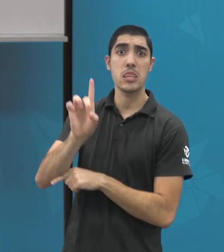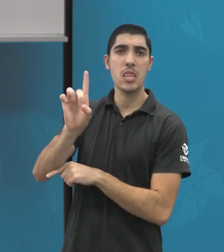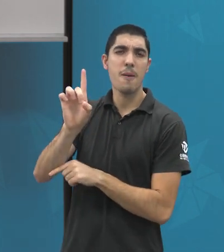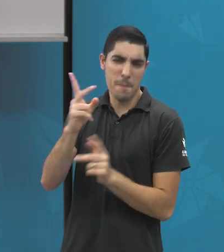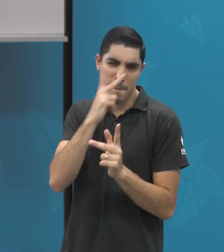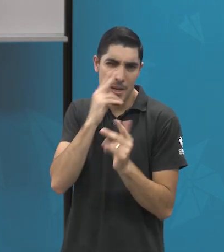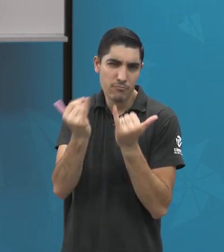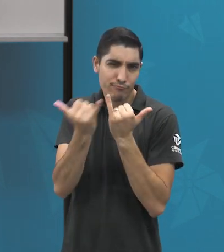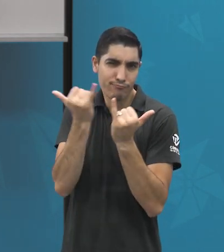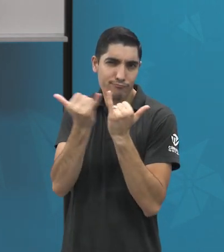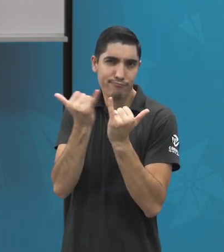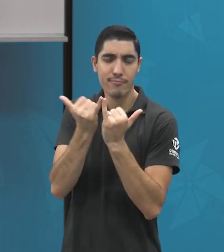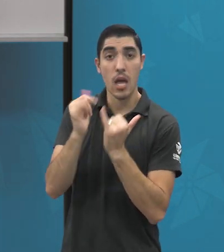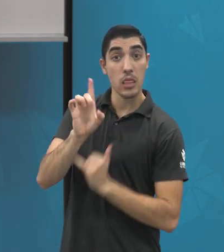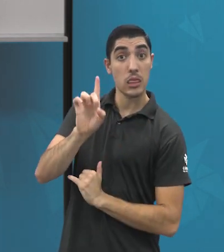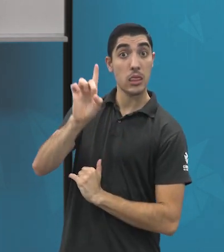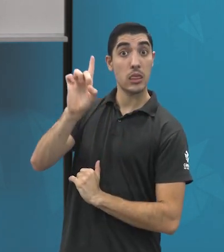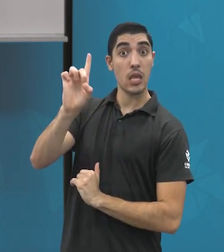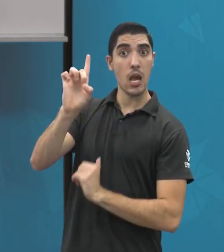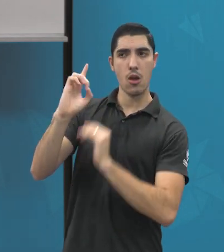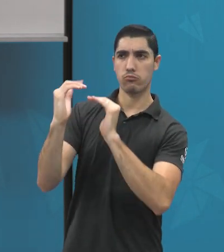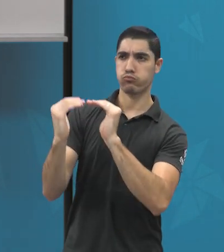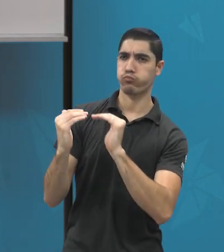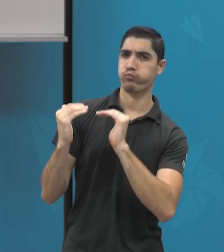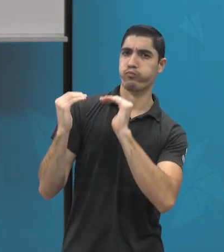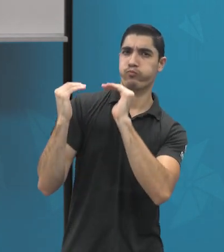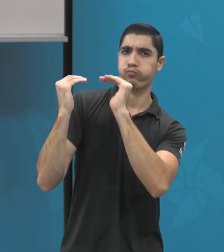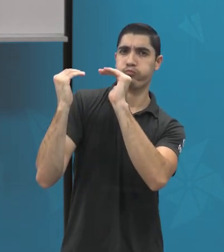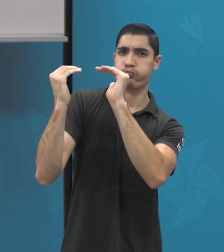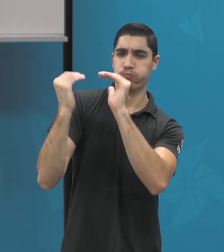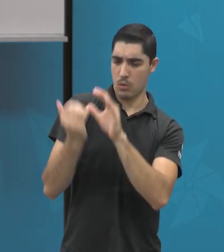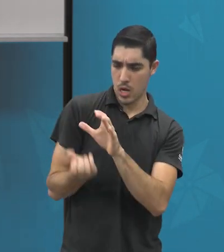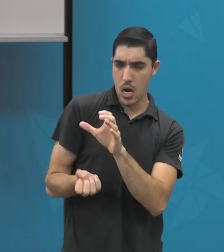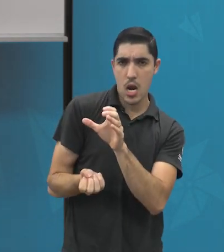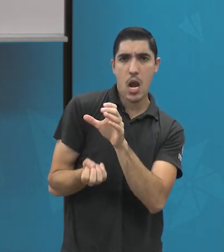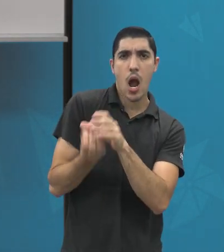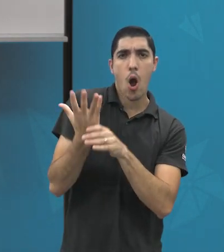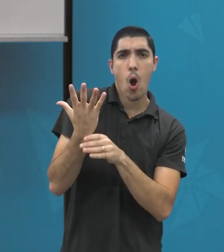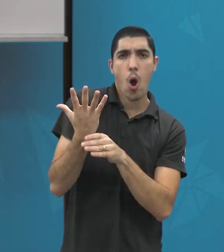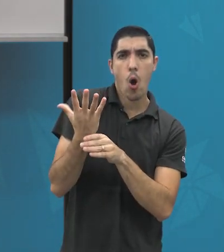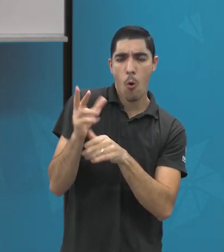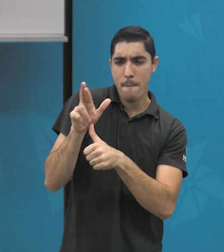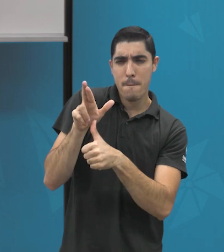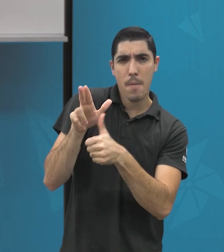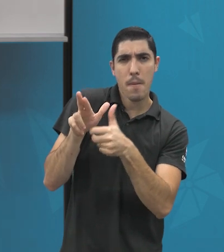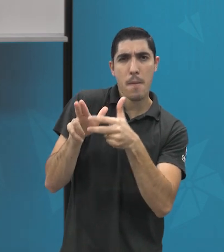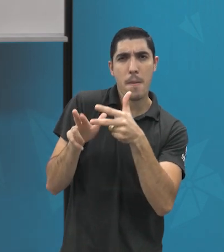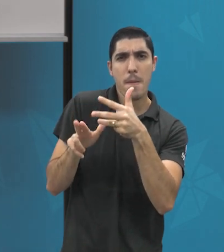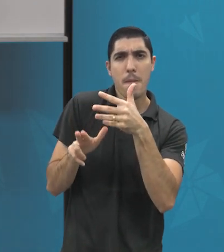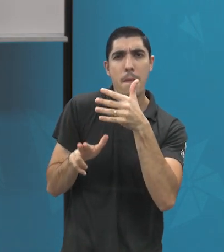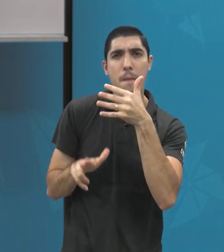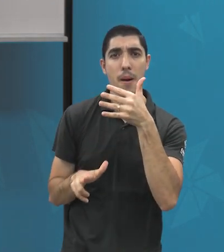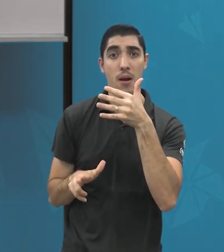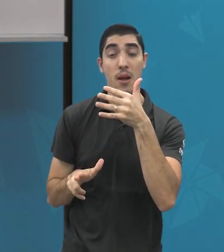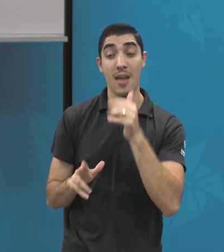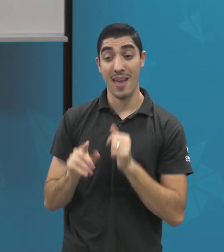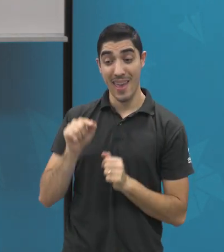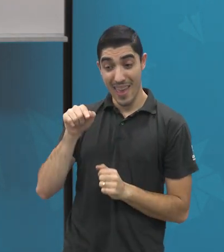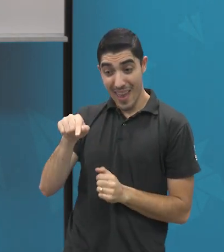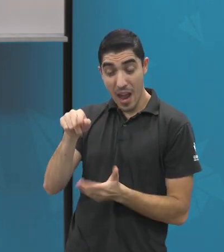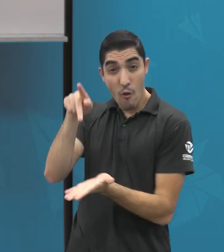superior, criador de tudo e fora de todos esses vínculos humanos e limitações